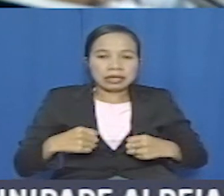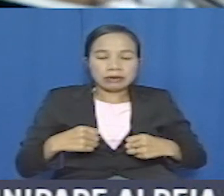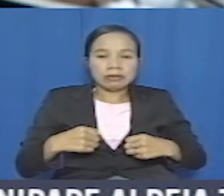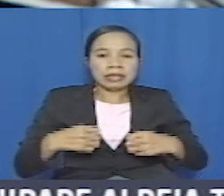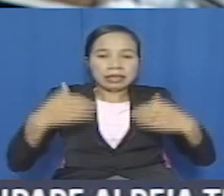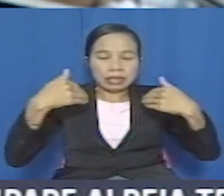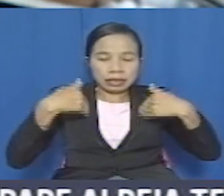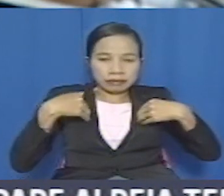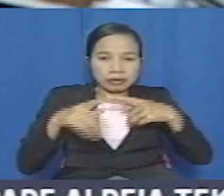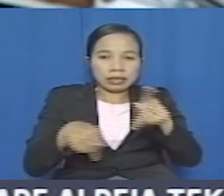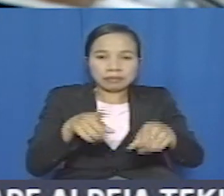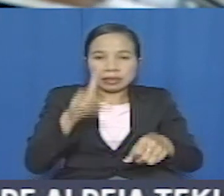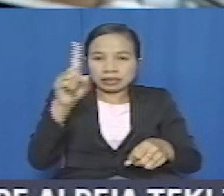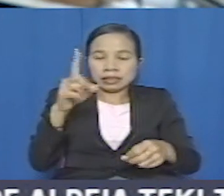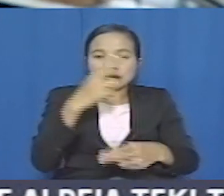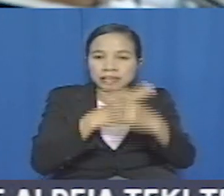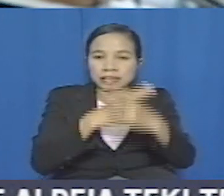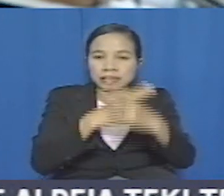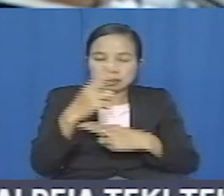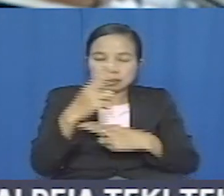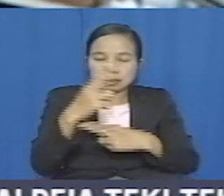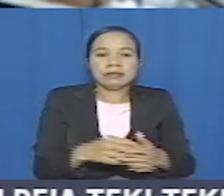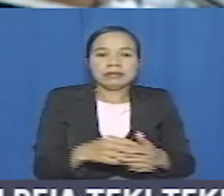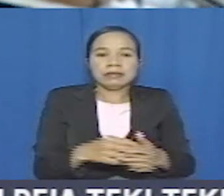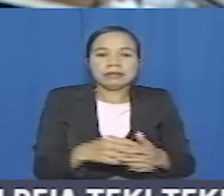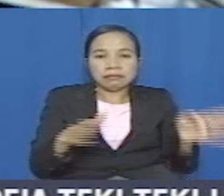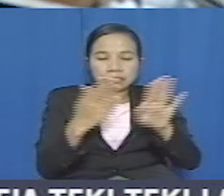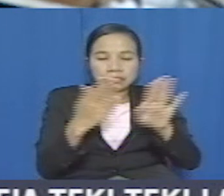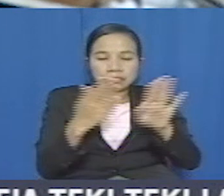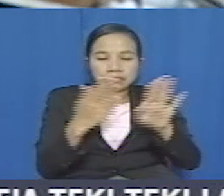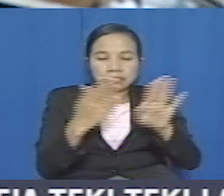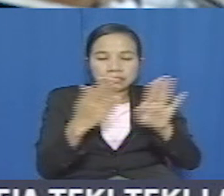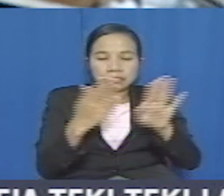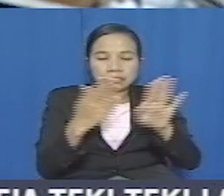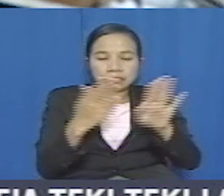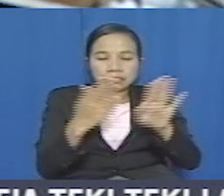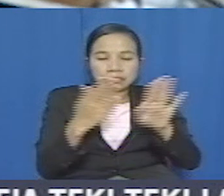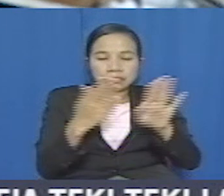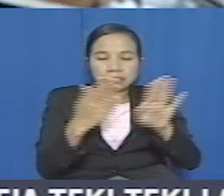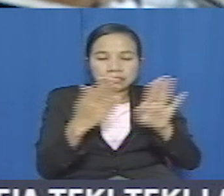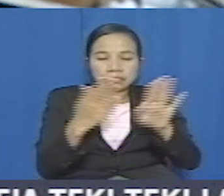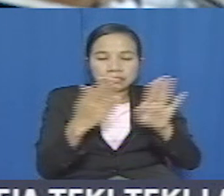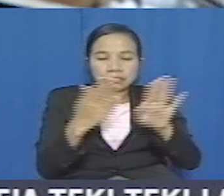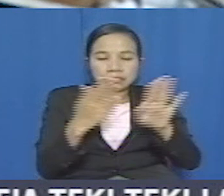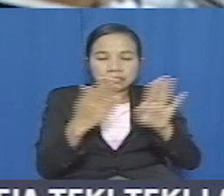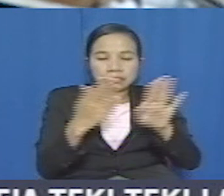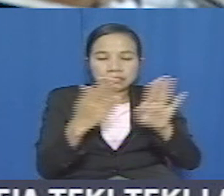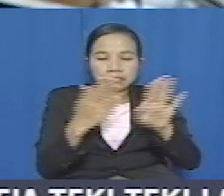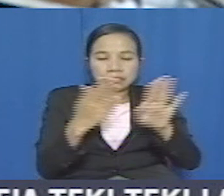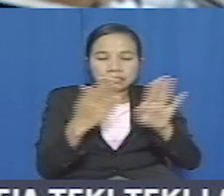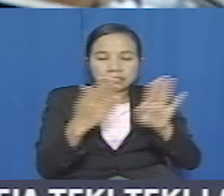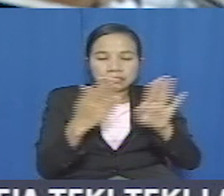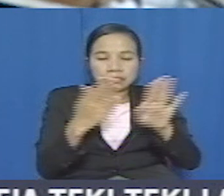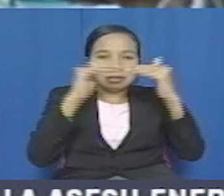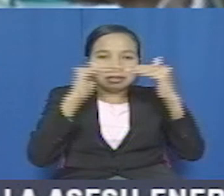ema ira que limam. Mate, né? E maroma que limam. Nebela liga tau queda. Durante a